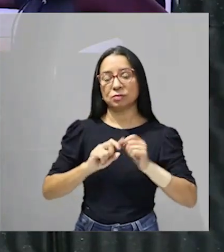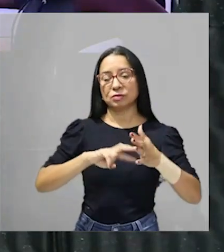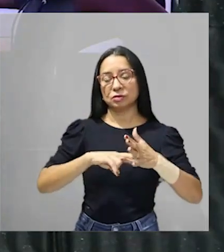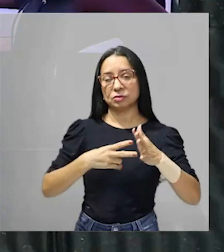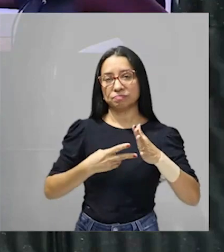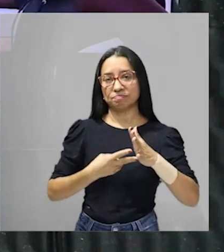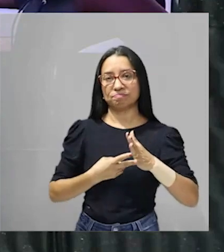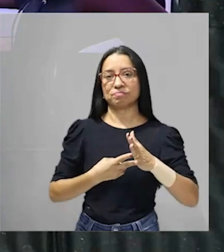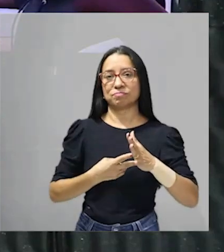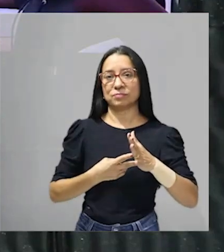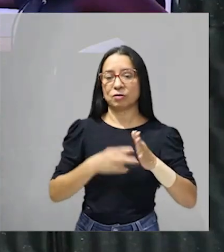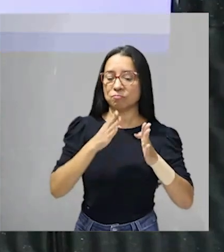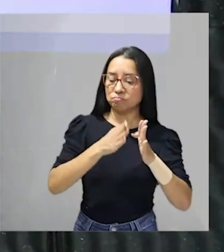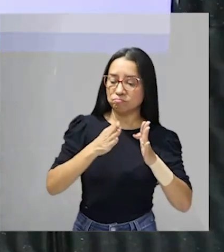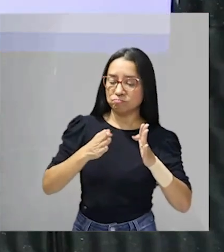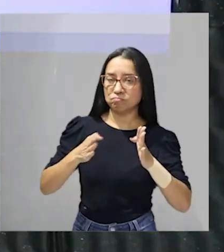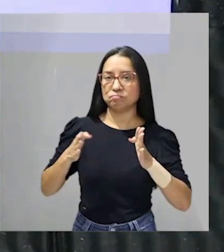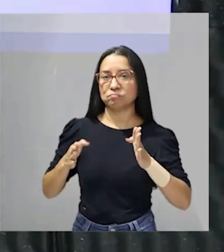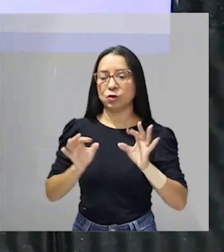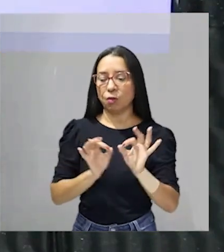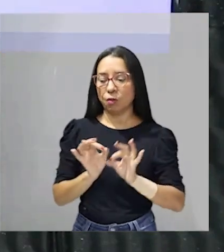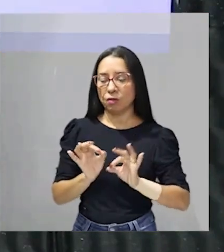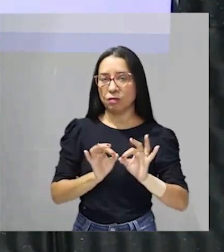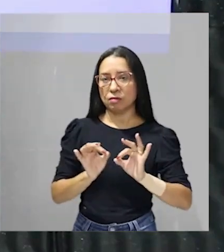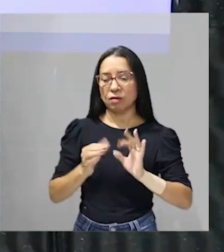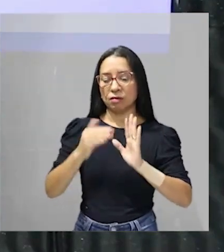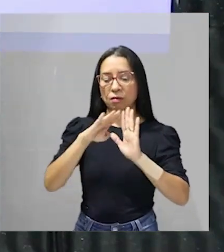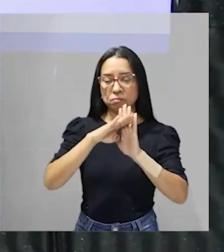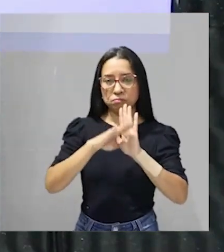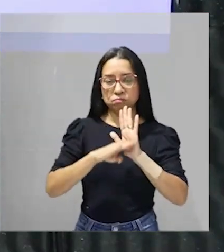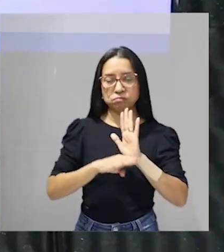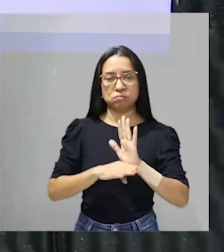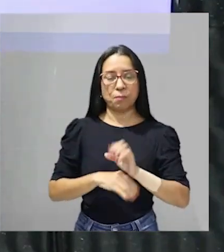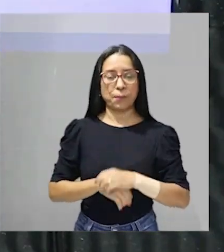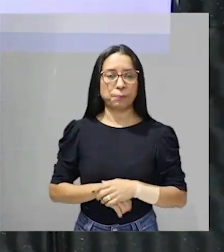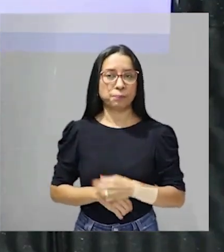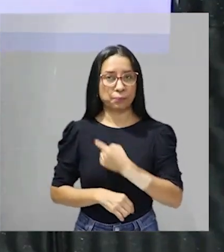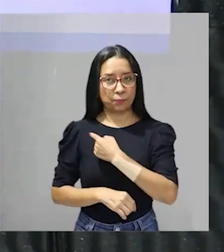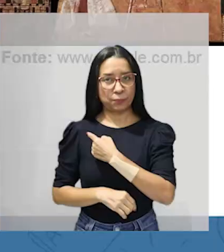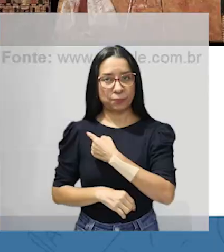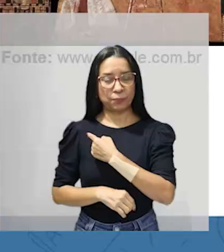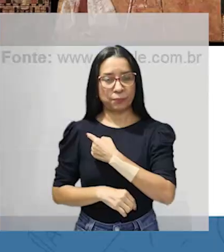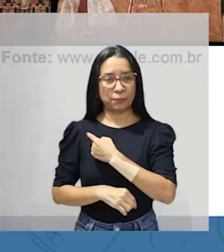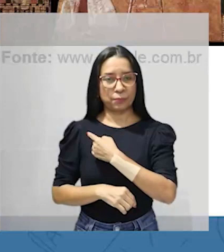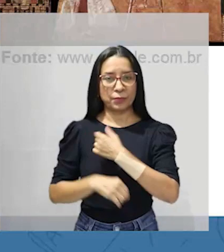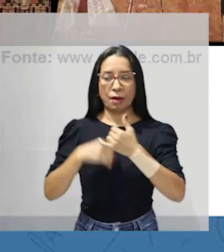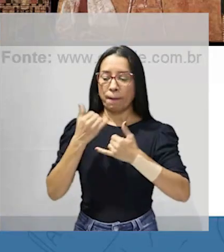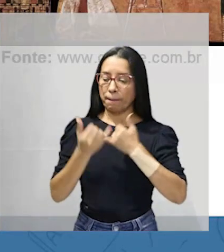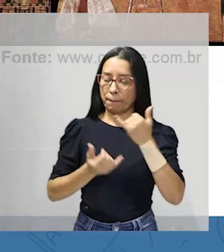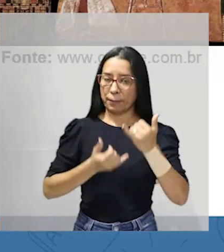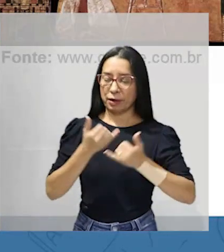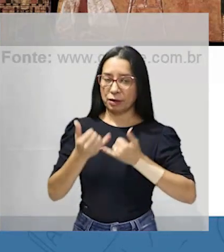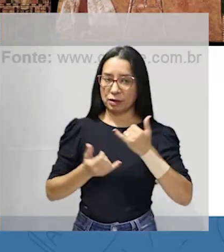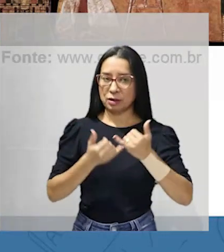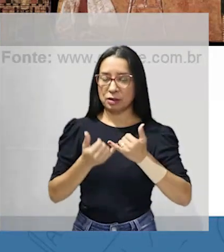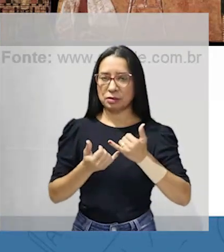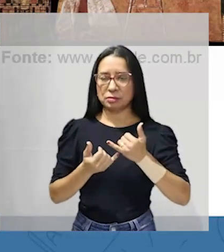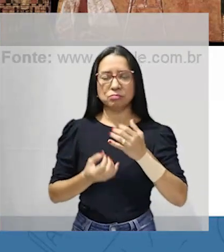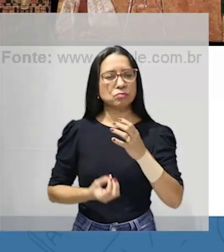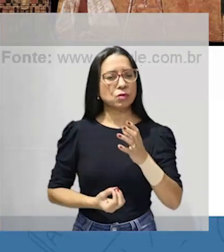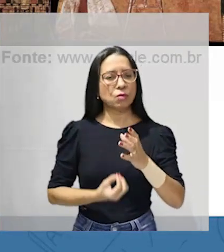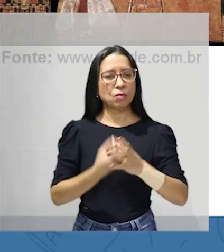física ela é subdividida Tá então vamos lá brincadeiras e jogos a origem dos jogos